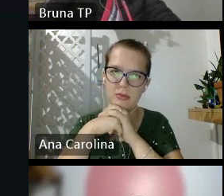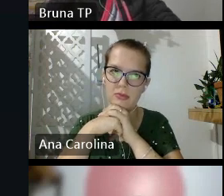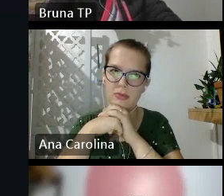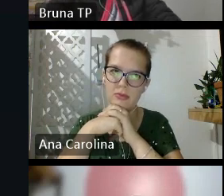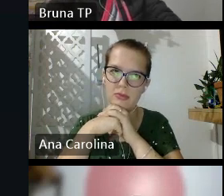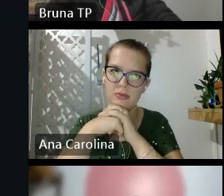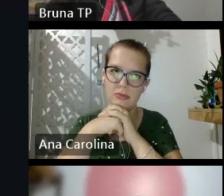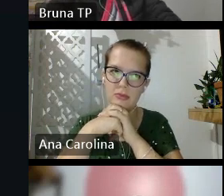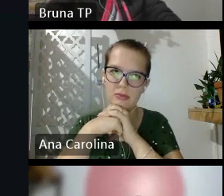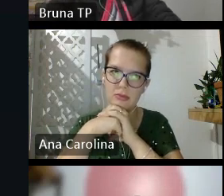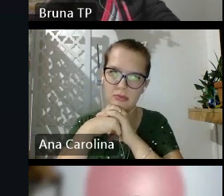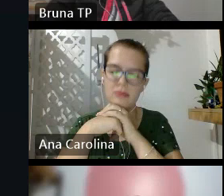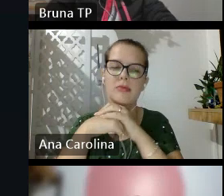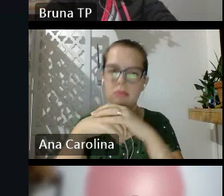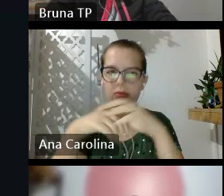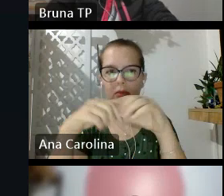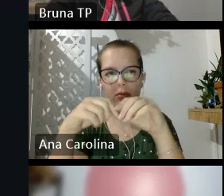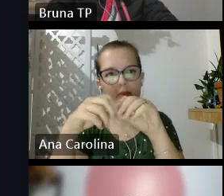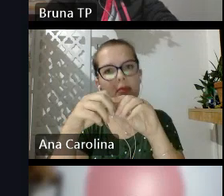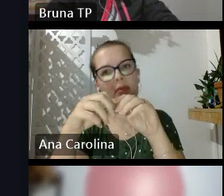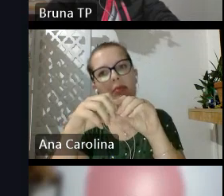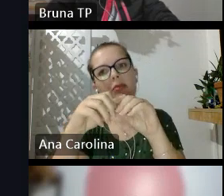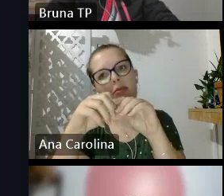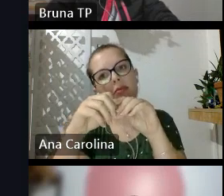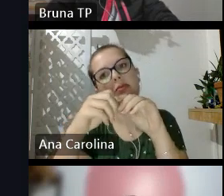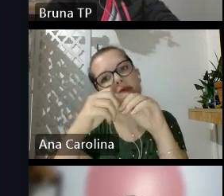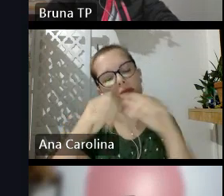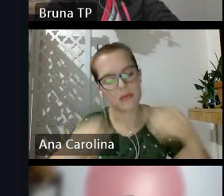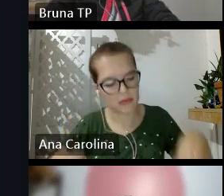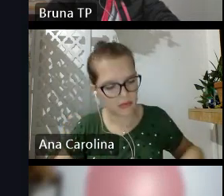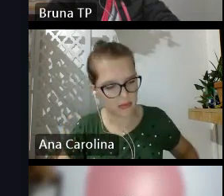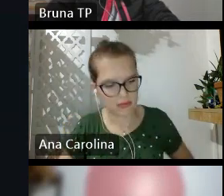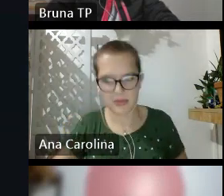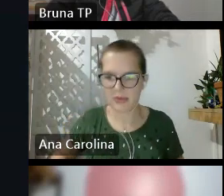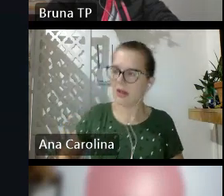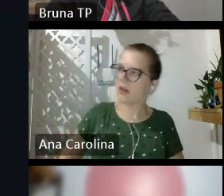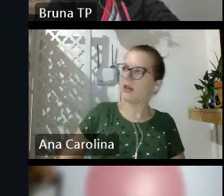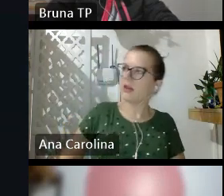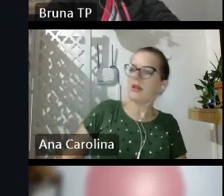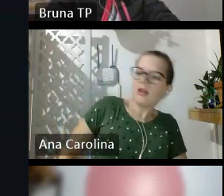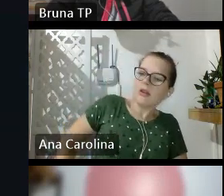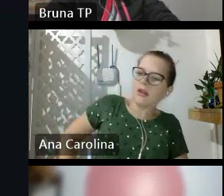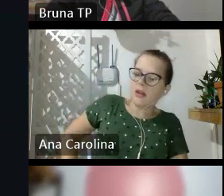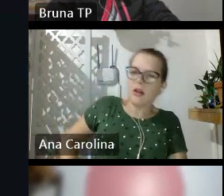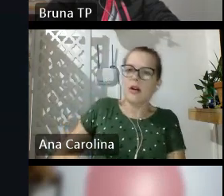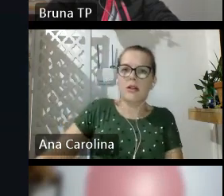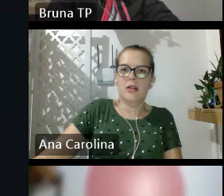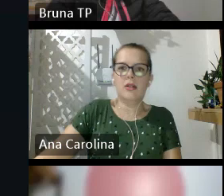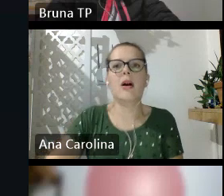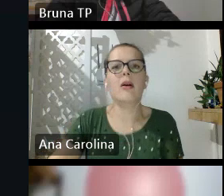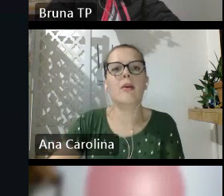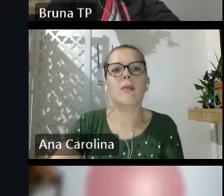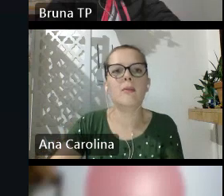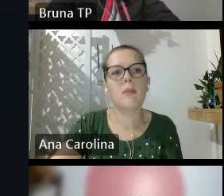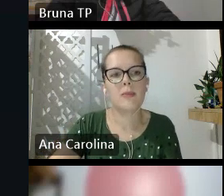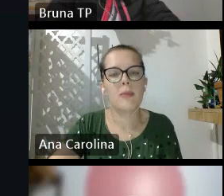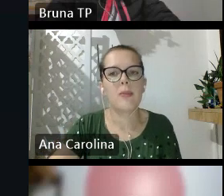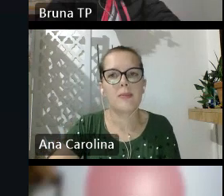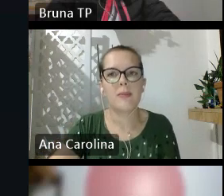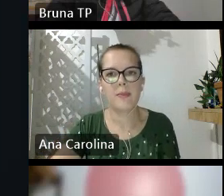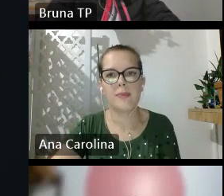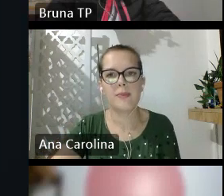isso, nem muitos arquitetos. Quando a gente vai procurar nas redes sociais, a gente encontra 3, 4